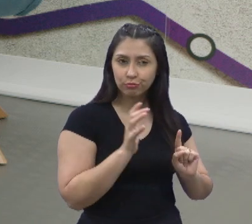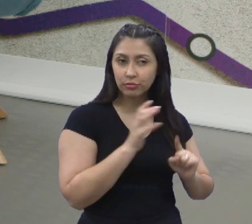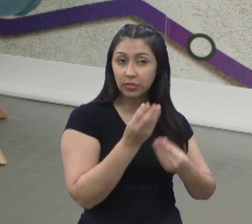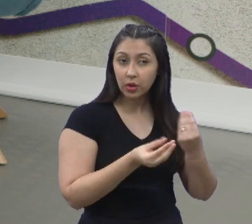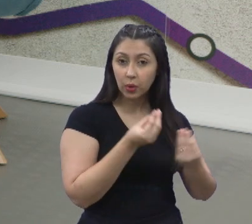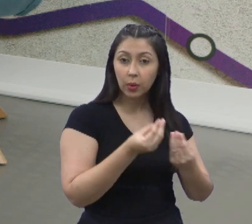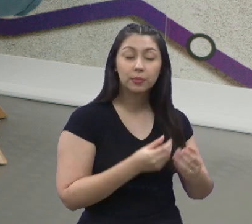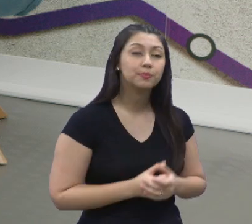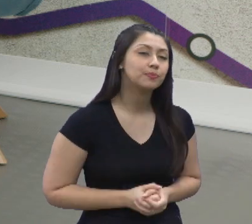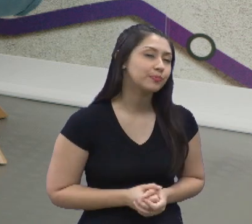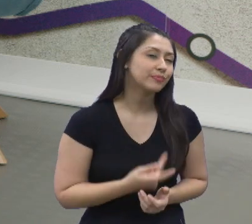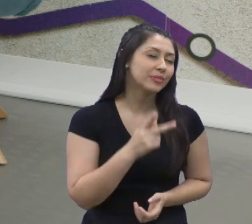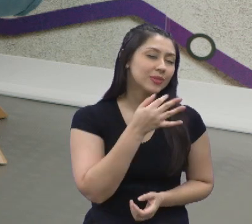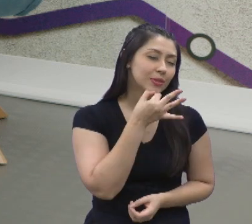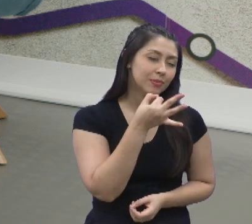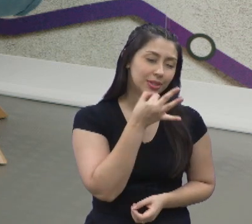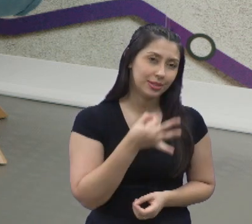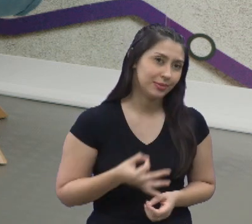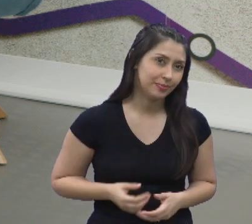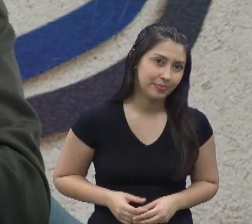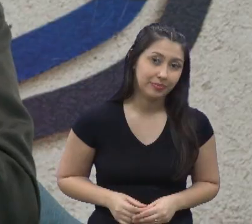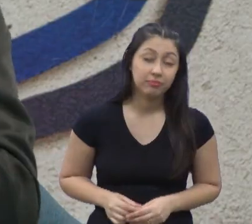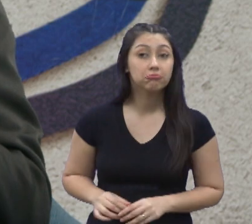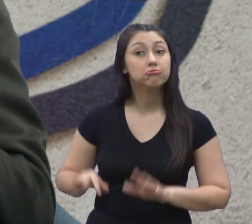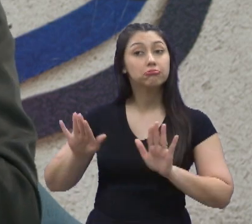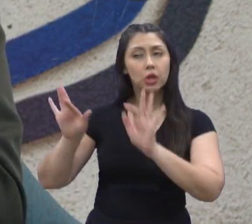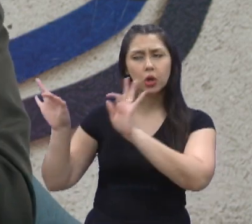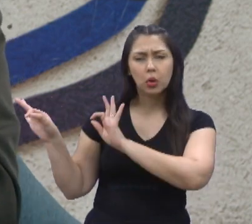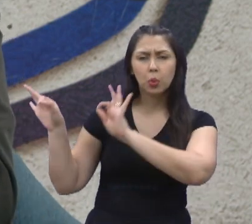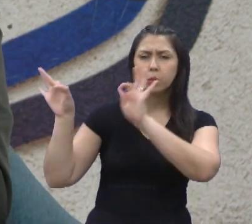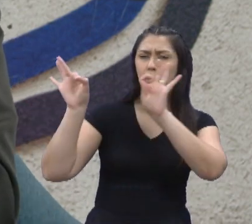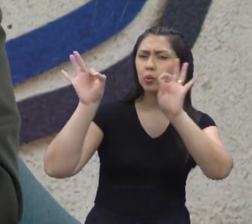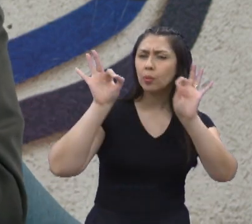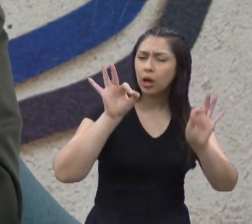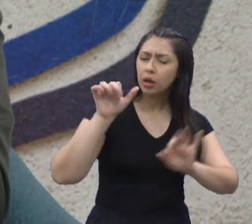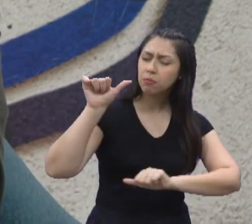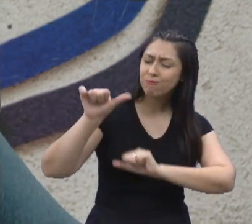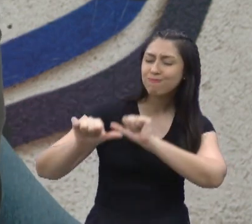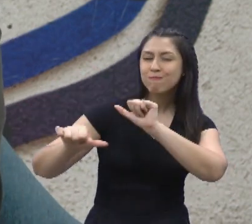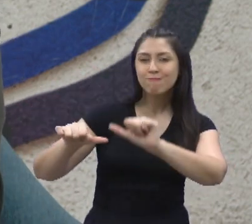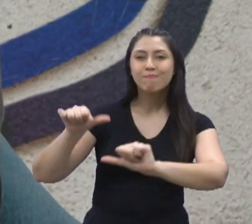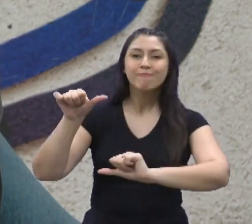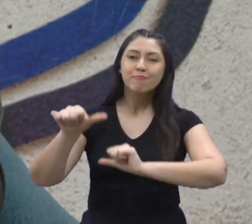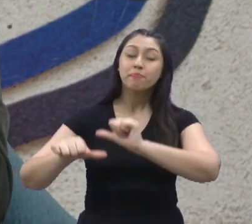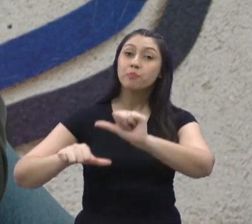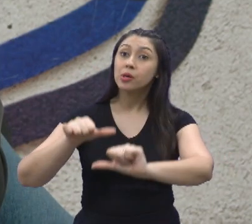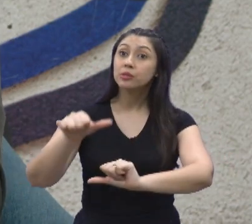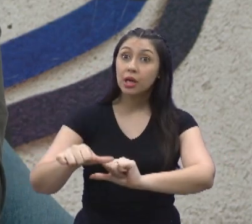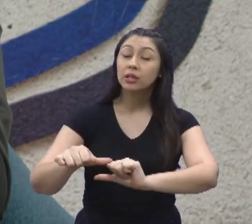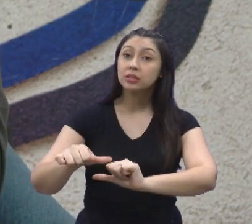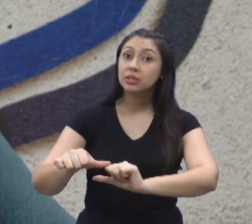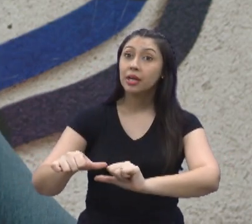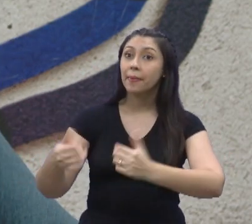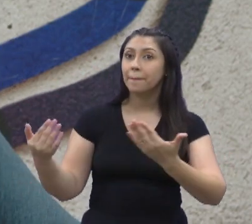próximos anos? O que você vem vendo? Acompanhando já uma transição do mercado, como eu te falei, já do que é venda